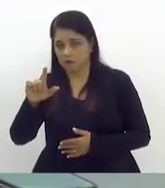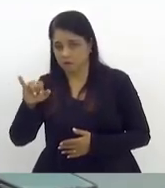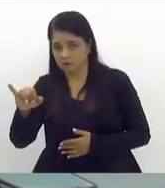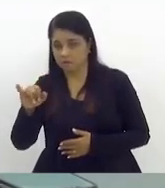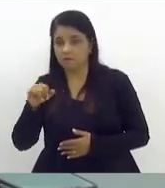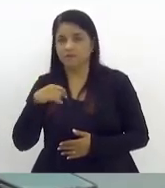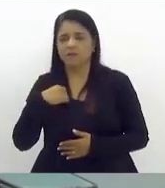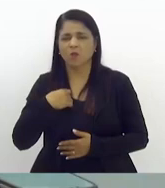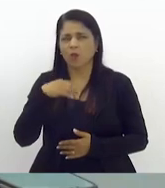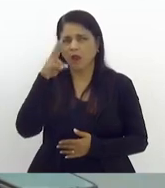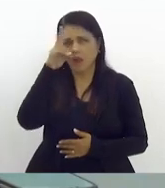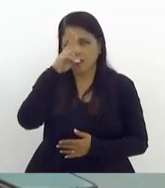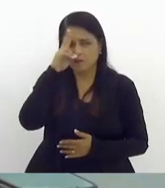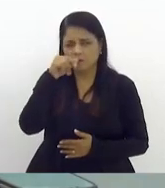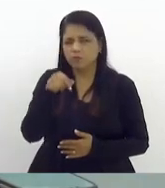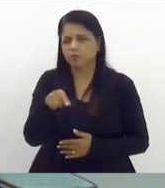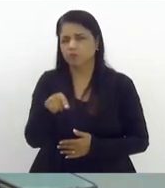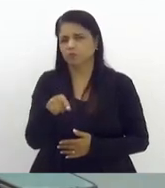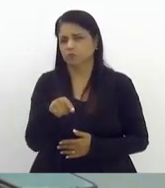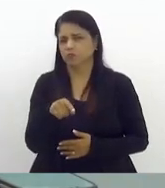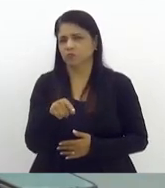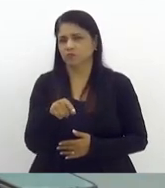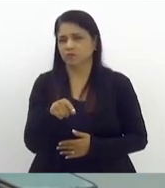eu me lembro que